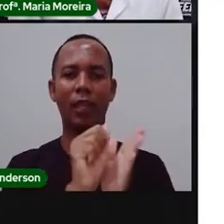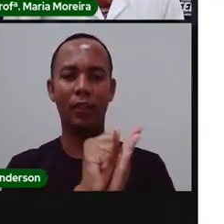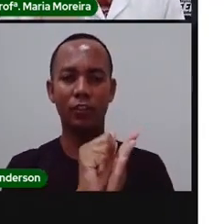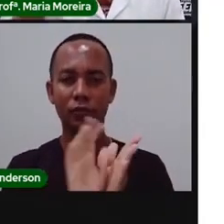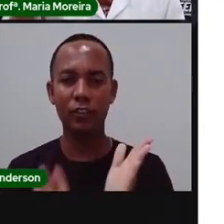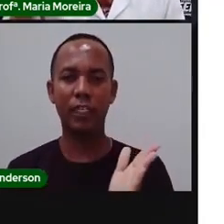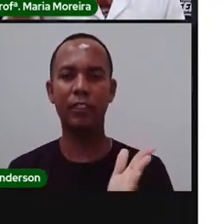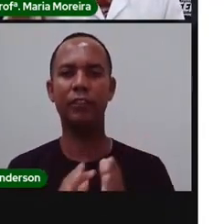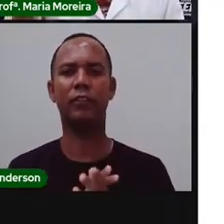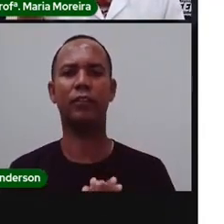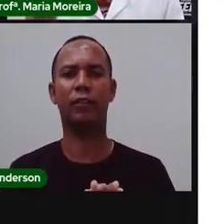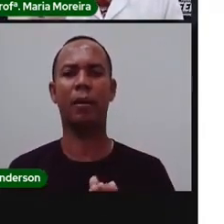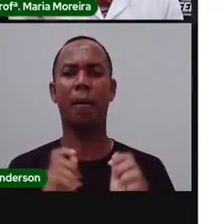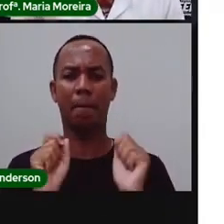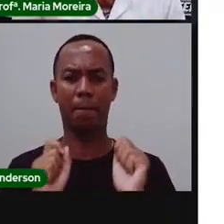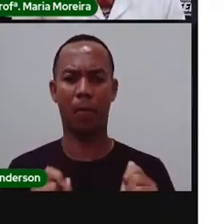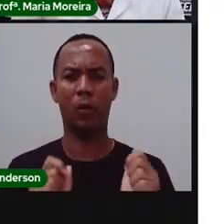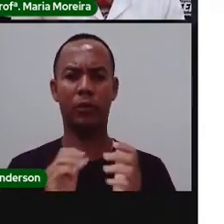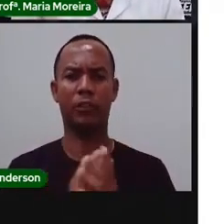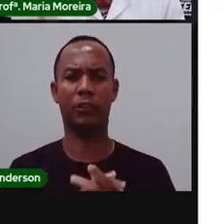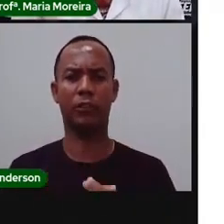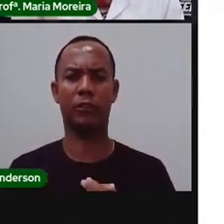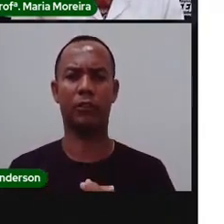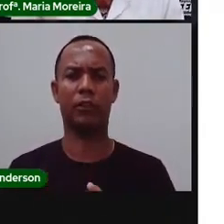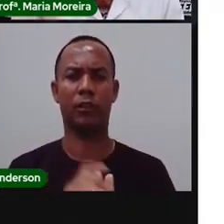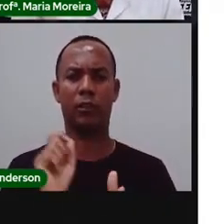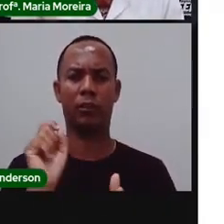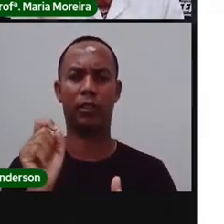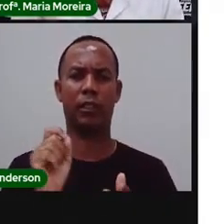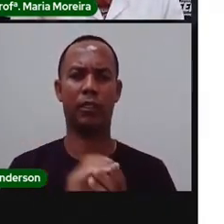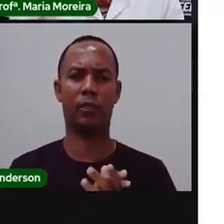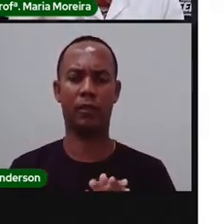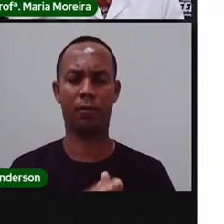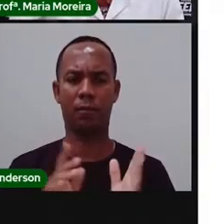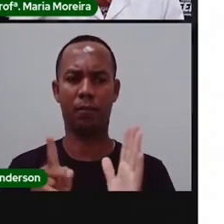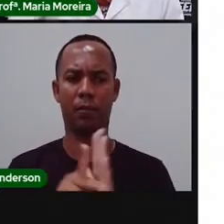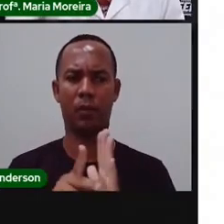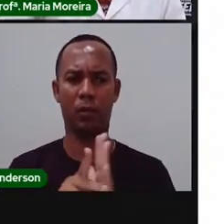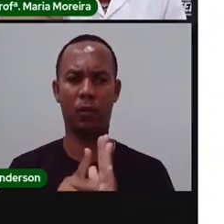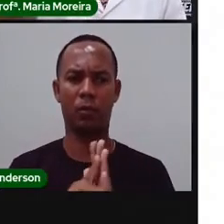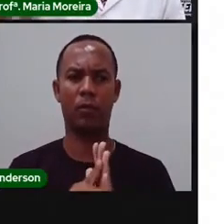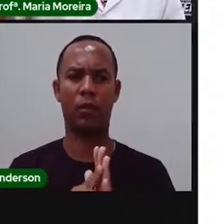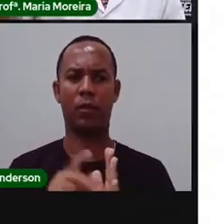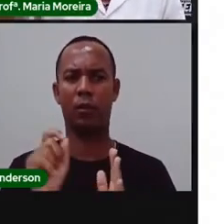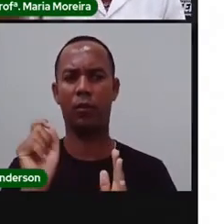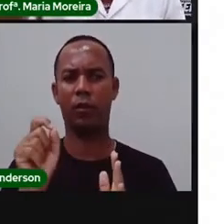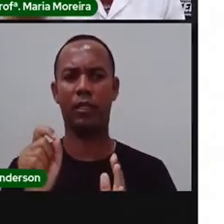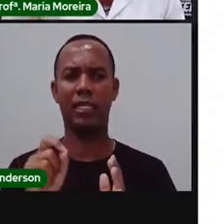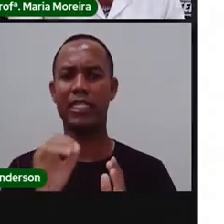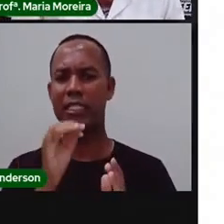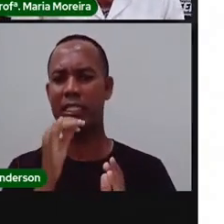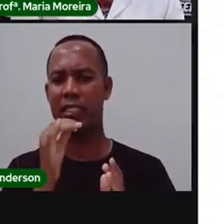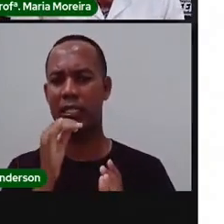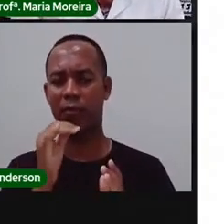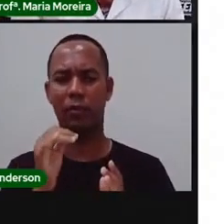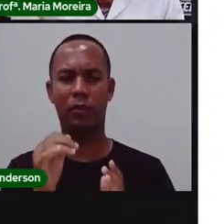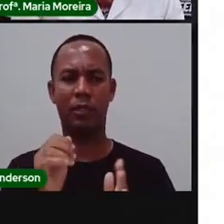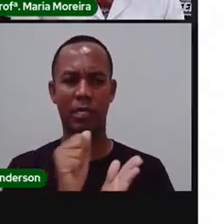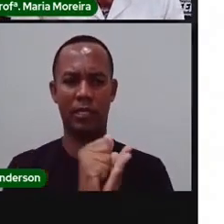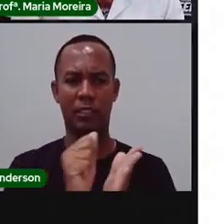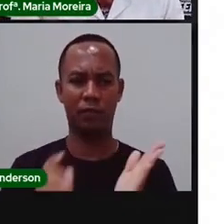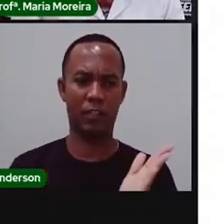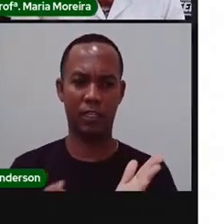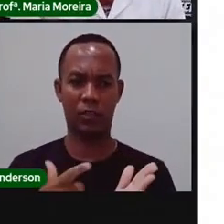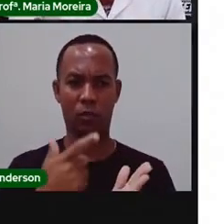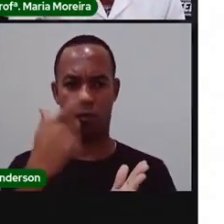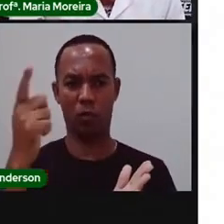né, que pode ser que a professora de vocês utilize, mas se ela não utilizar, é porque ela vai passar uma outra atividade para